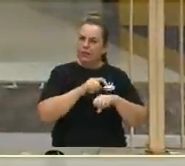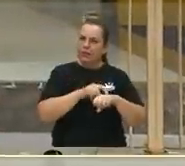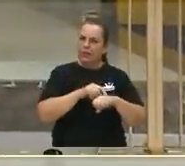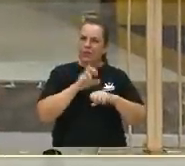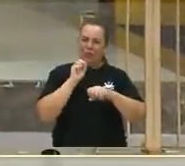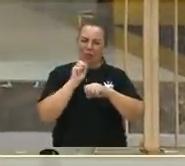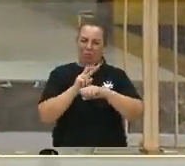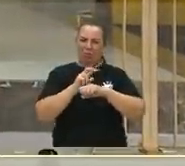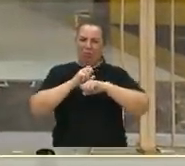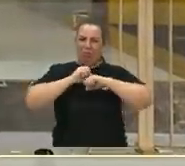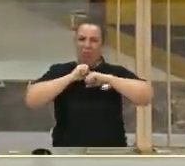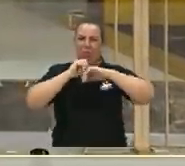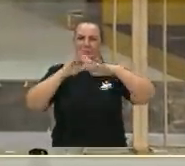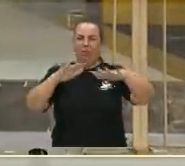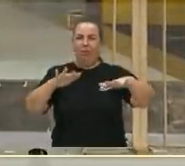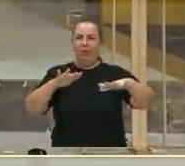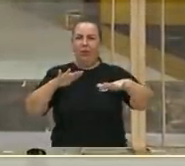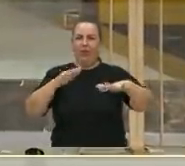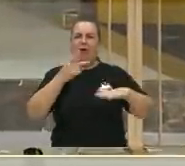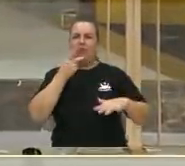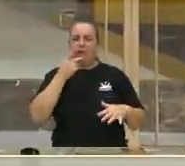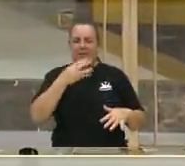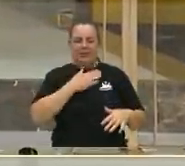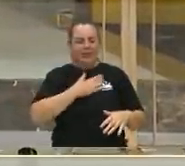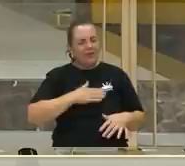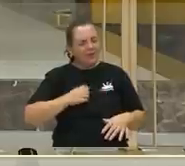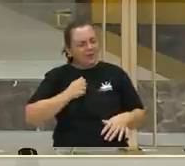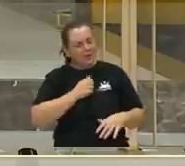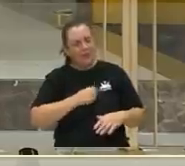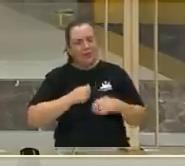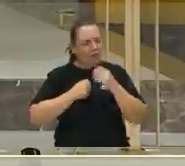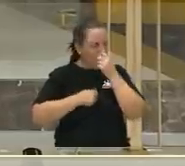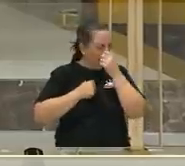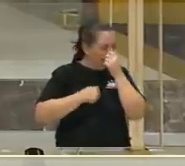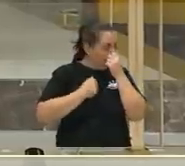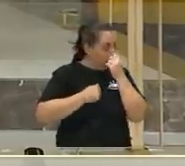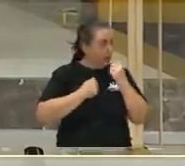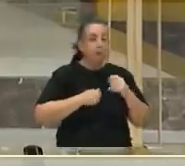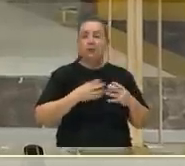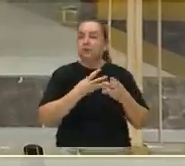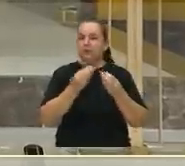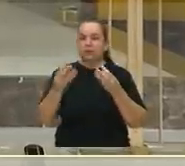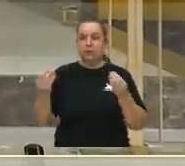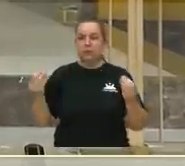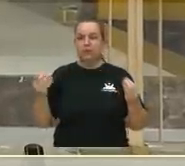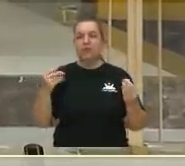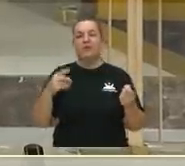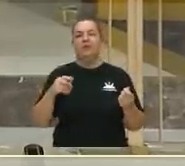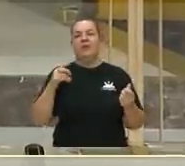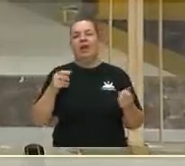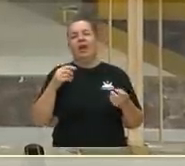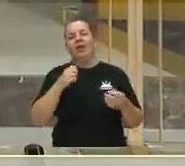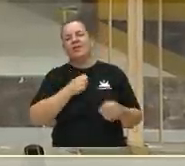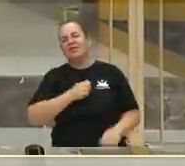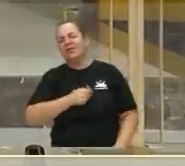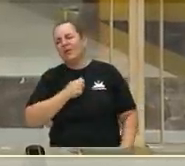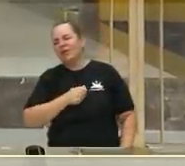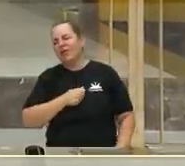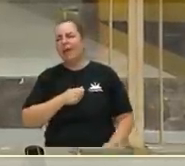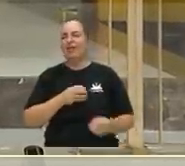eu diria na saudades de tantos que eu começo a receber isso padre que saudade da